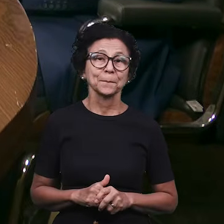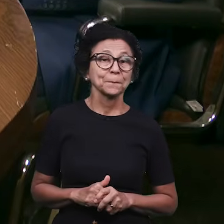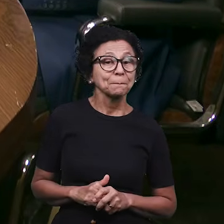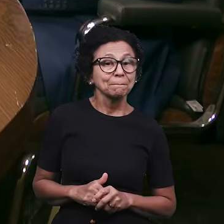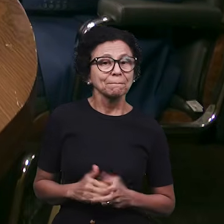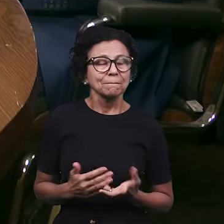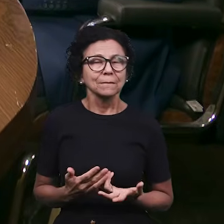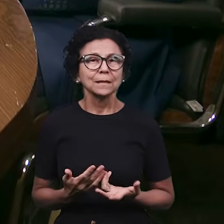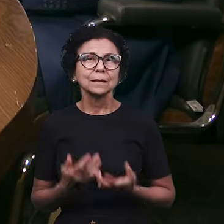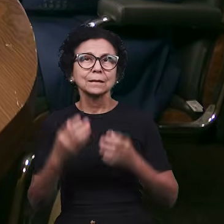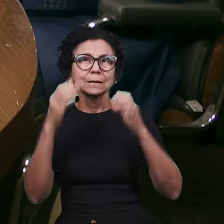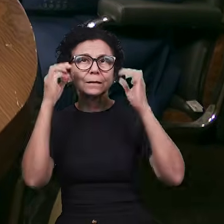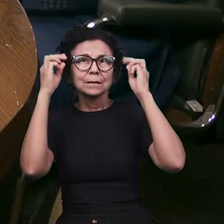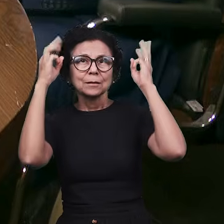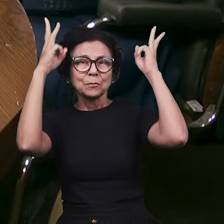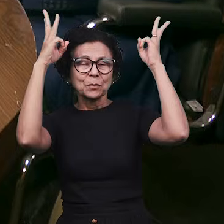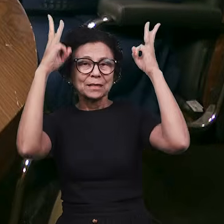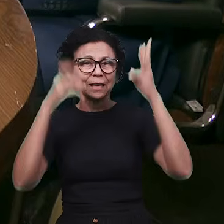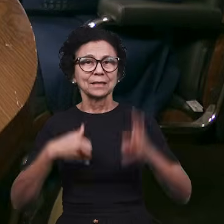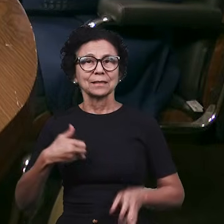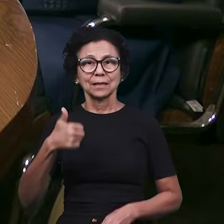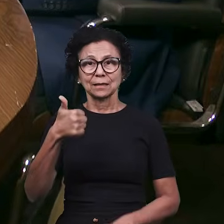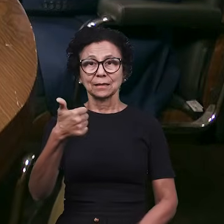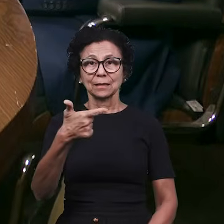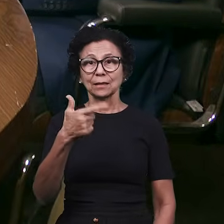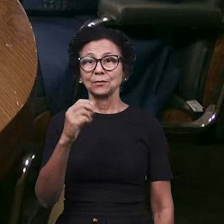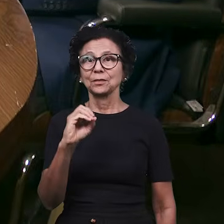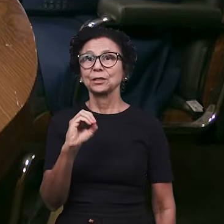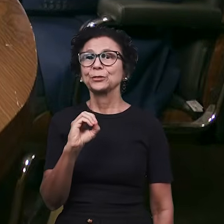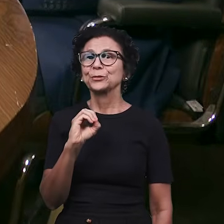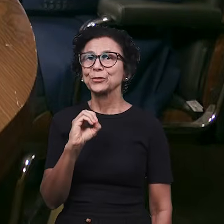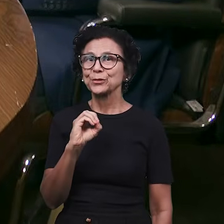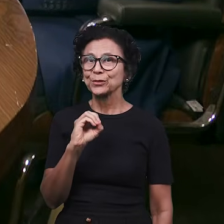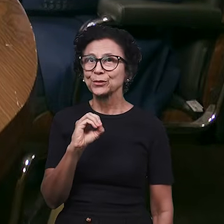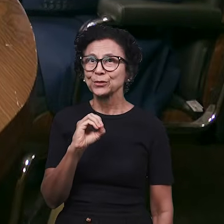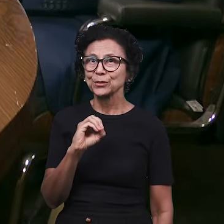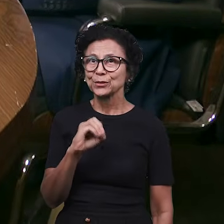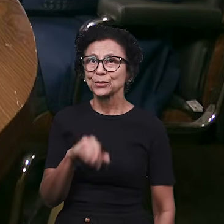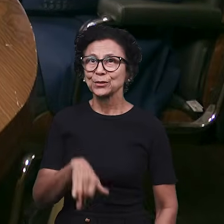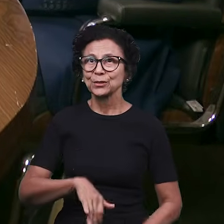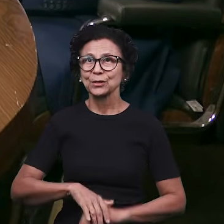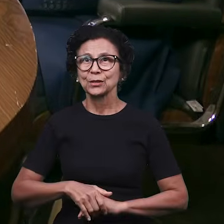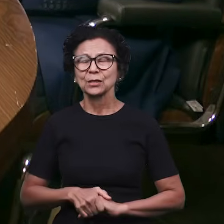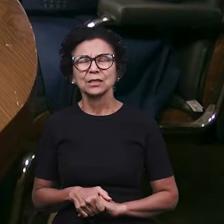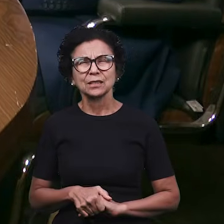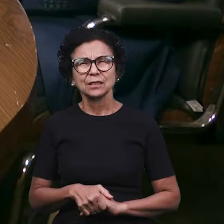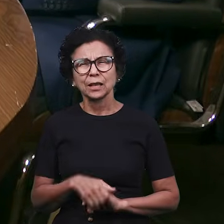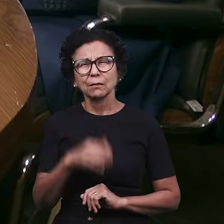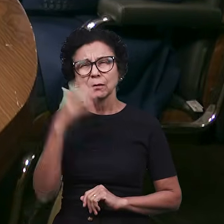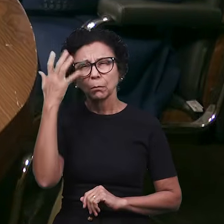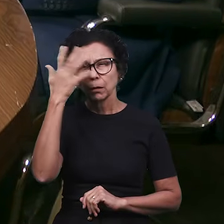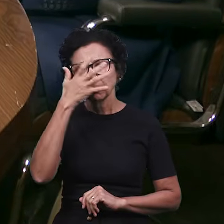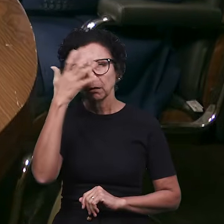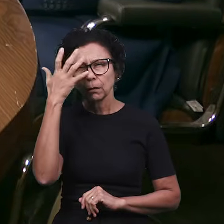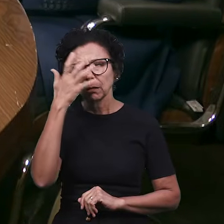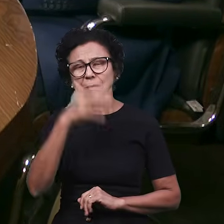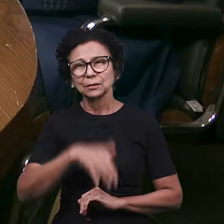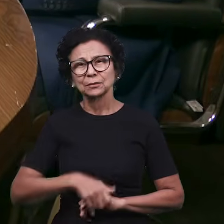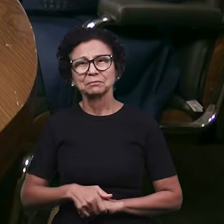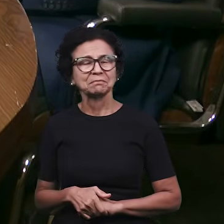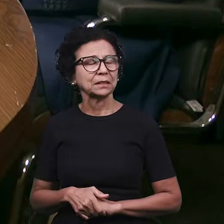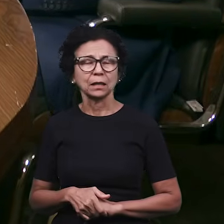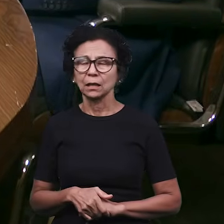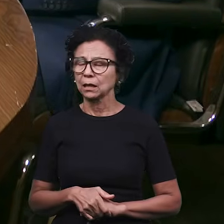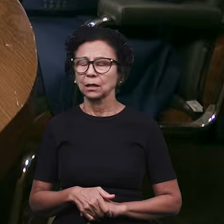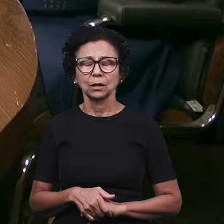Moisés está dizendo que 120 anos, né? Mais para frente nós vamos ver que a vista dele não escureceu, o vigor dele era o mesmo,